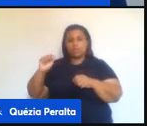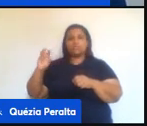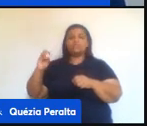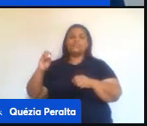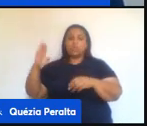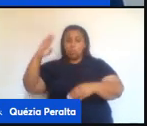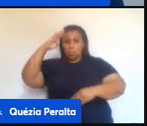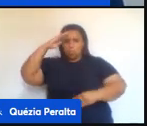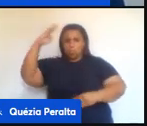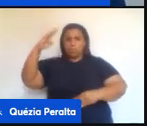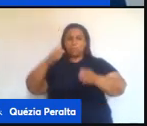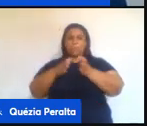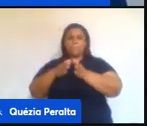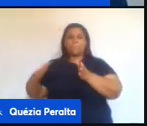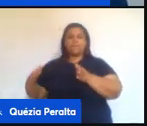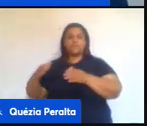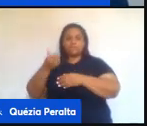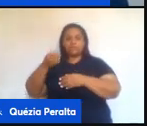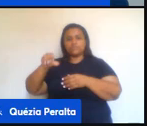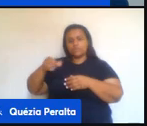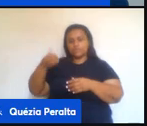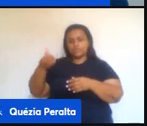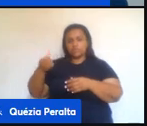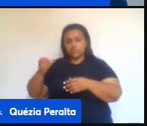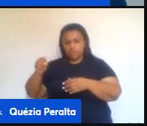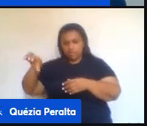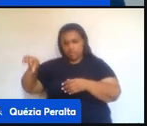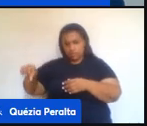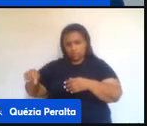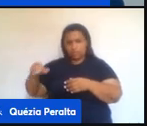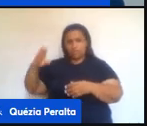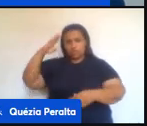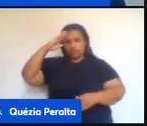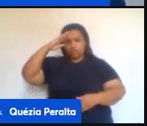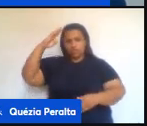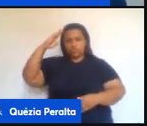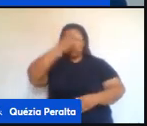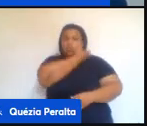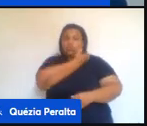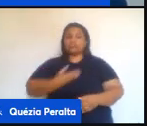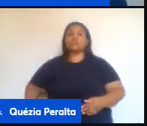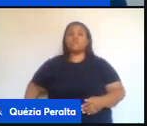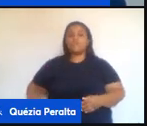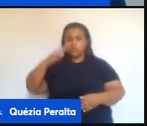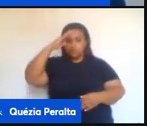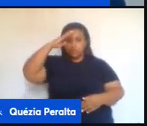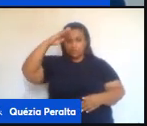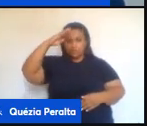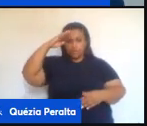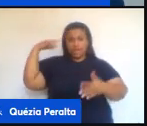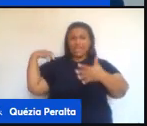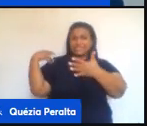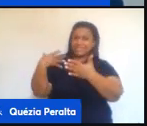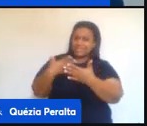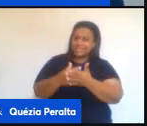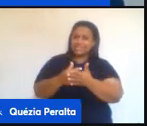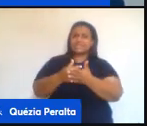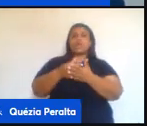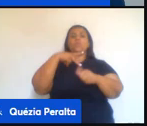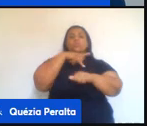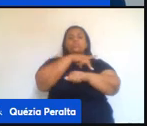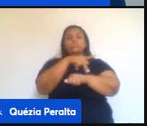que assume o militar, quem assume o nosso governo. Então, vejam, a tradição do país é uma